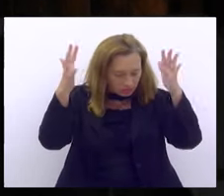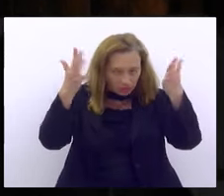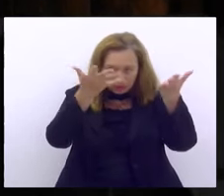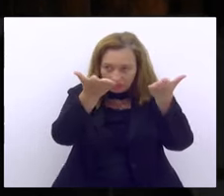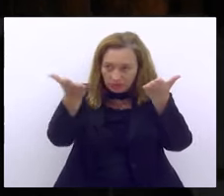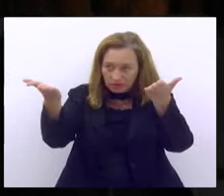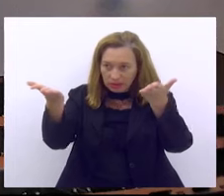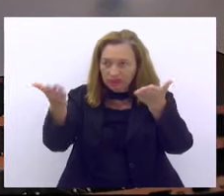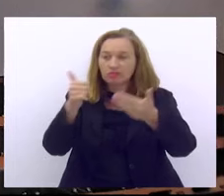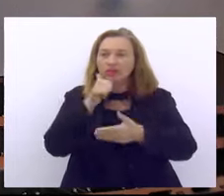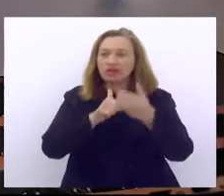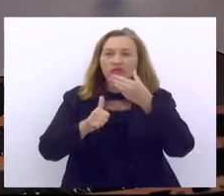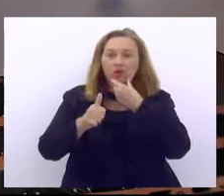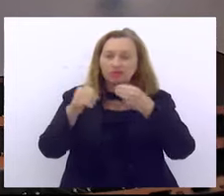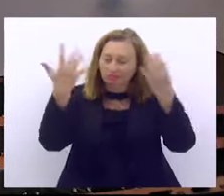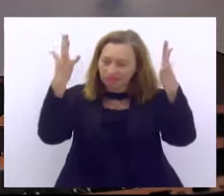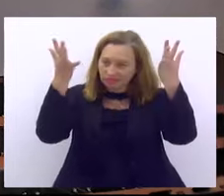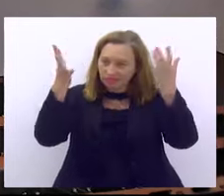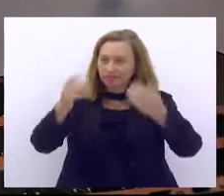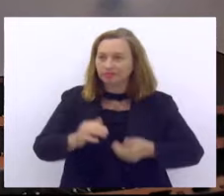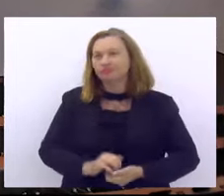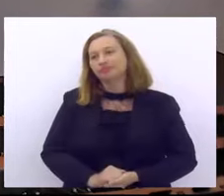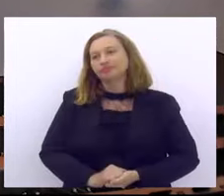senhores e senhoras.